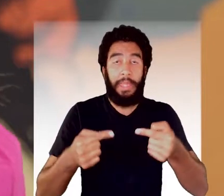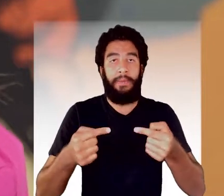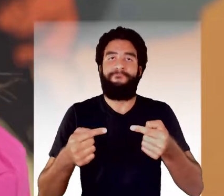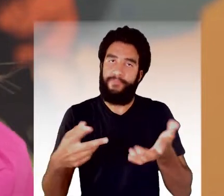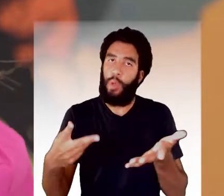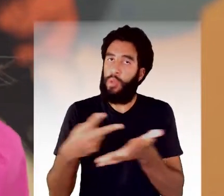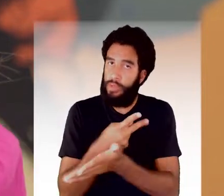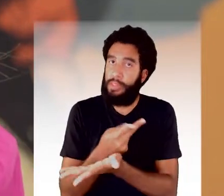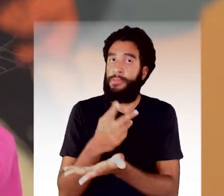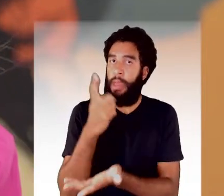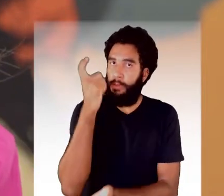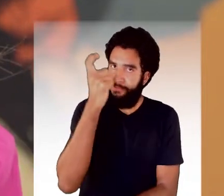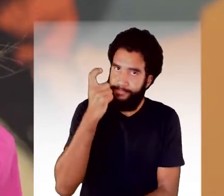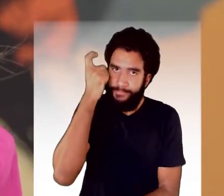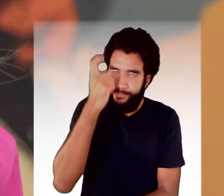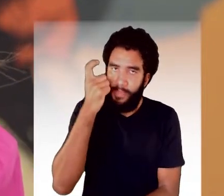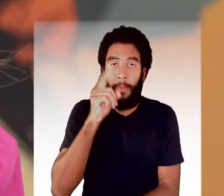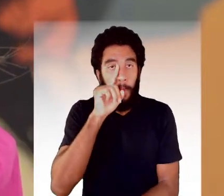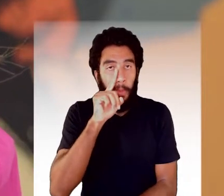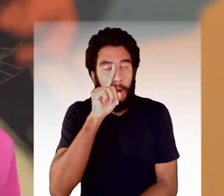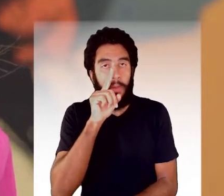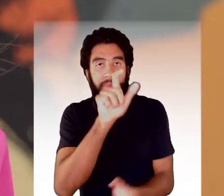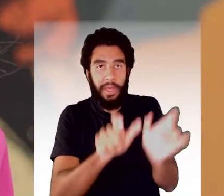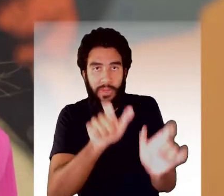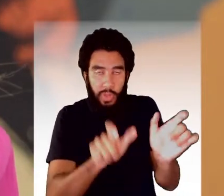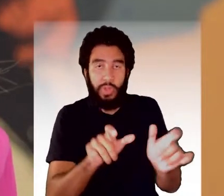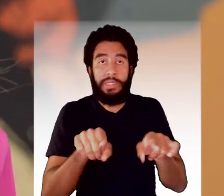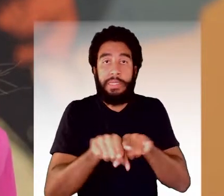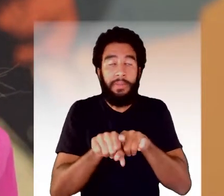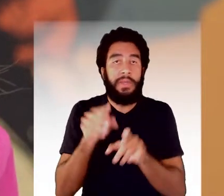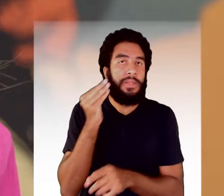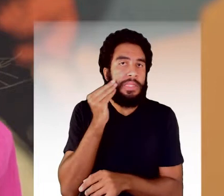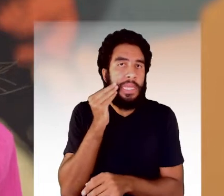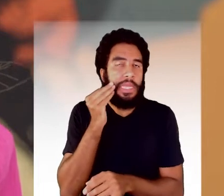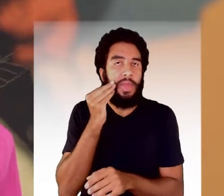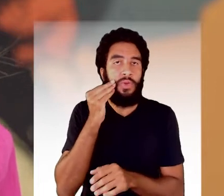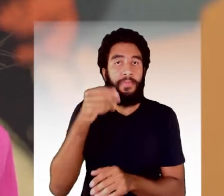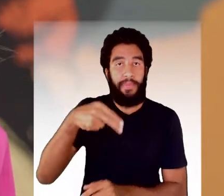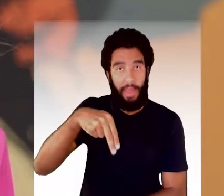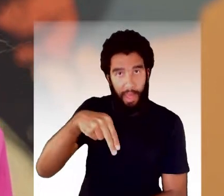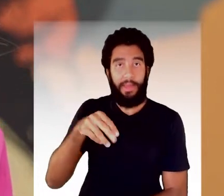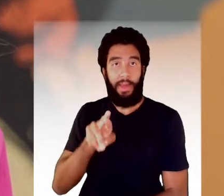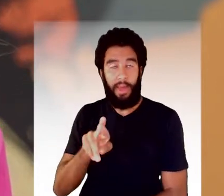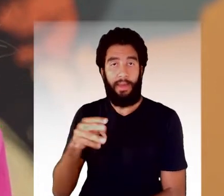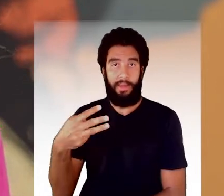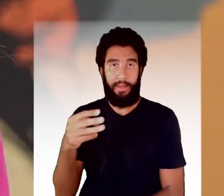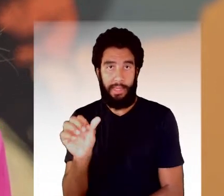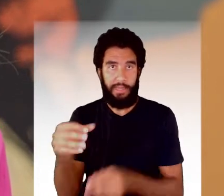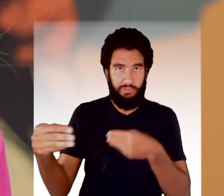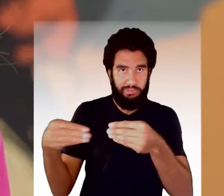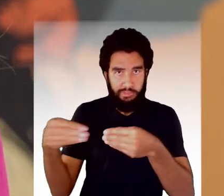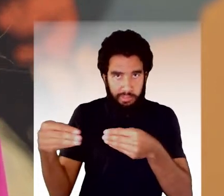Para debater sobre a situação preocupante de risco enfrentadas pelos trabalhadores do setor e sobre a tentativa de flexibilização